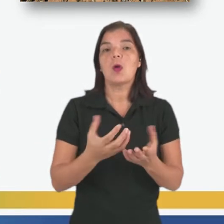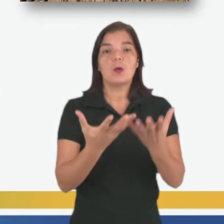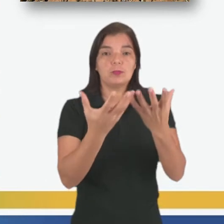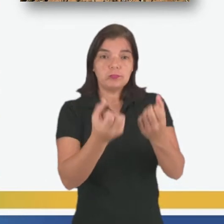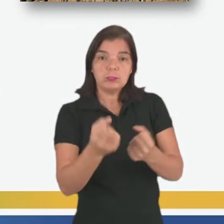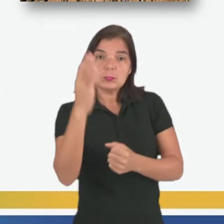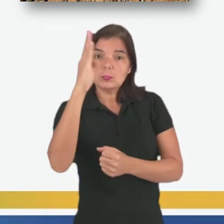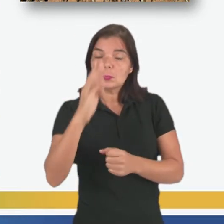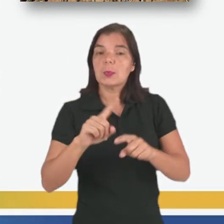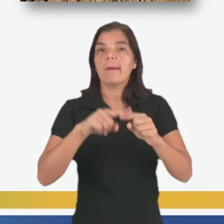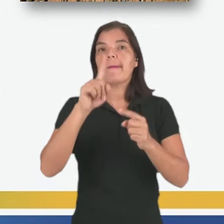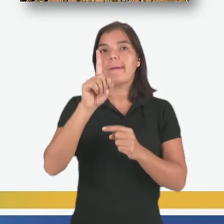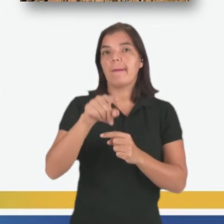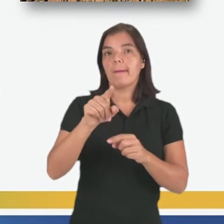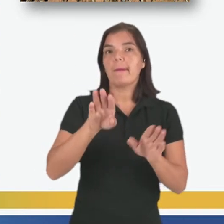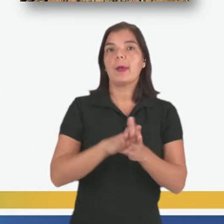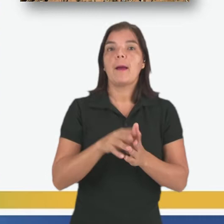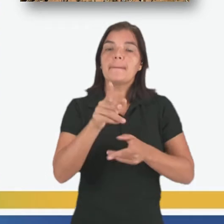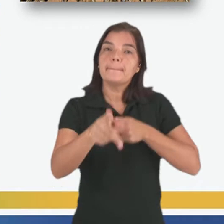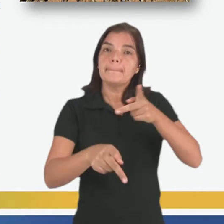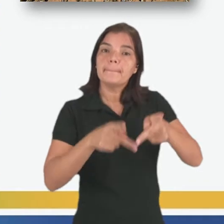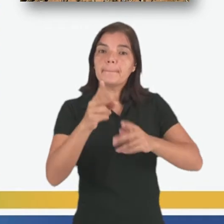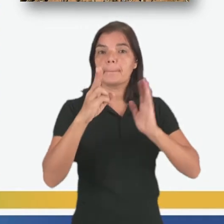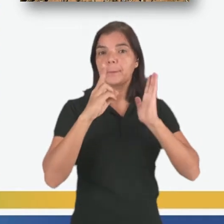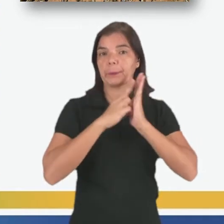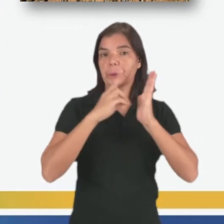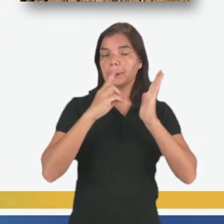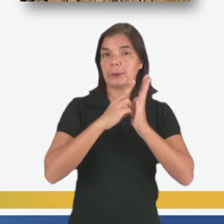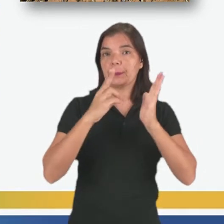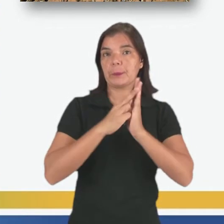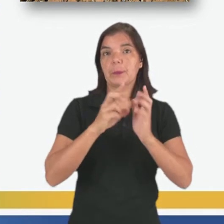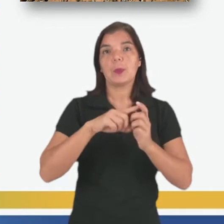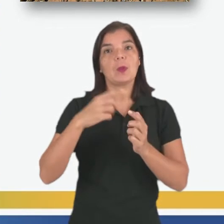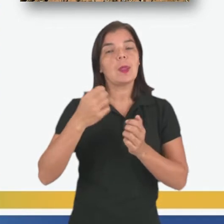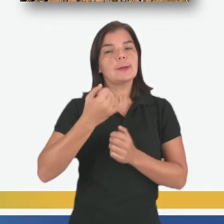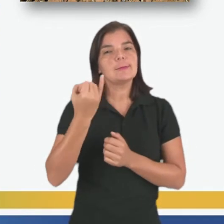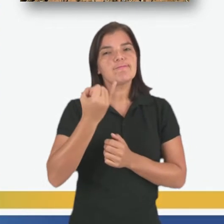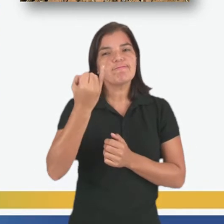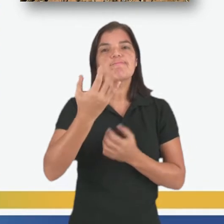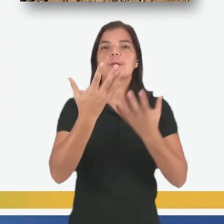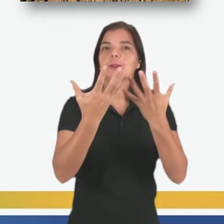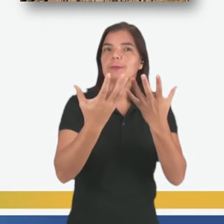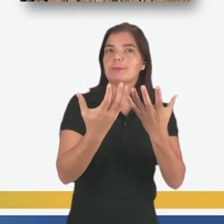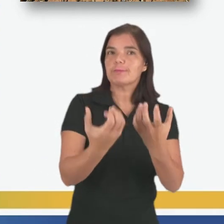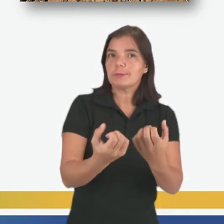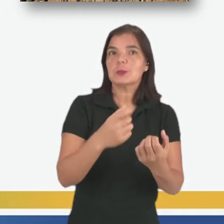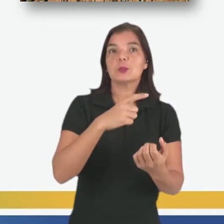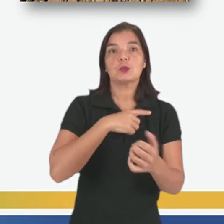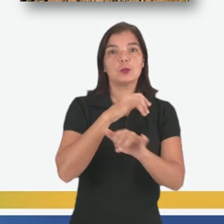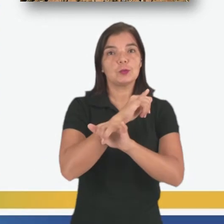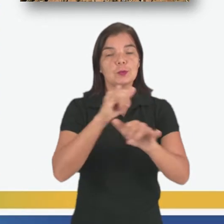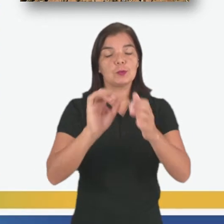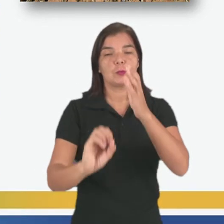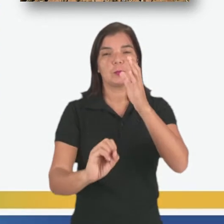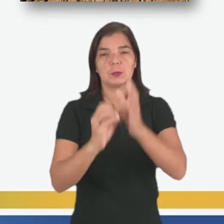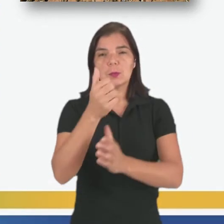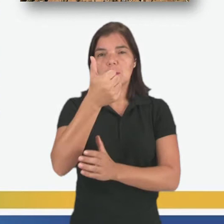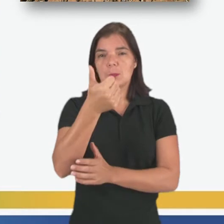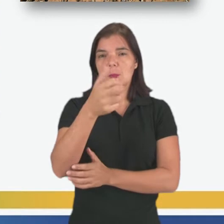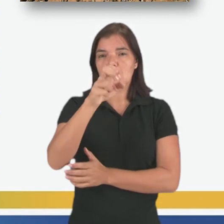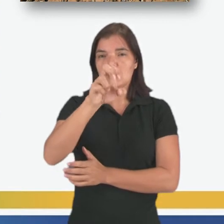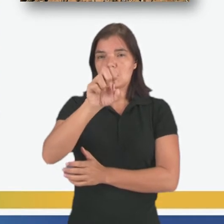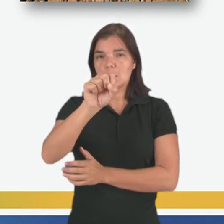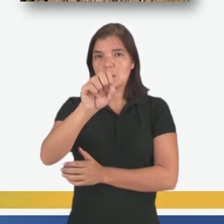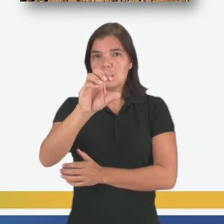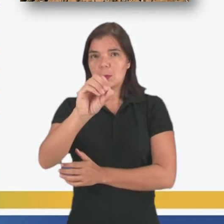semiárido brasileiro era a população indígena. Uma das primeiras secas que se tem notícia aconteceu